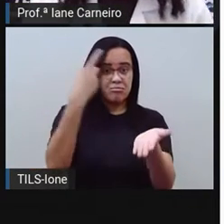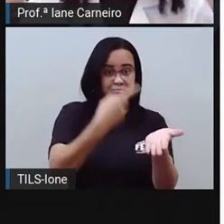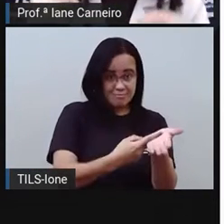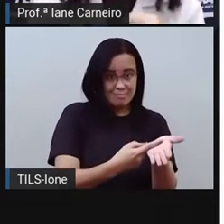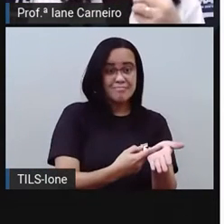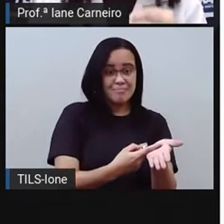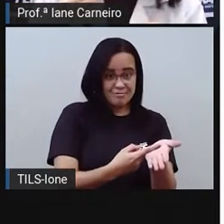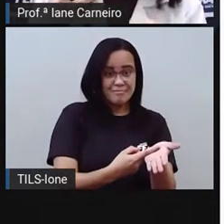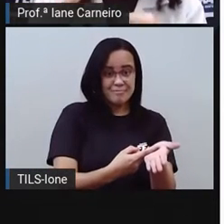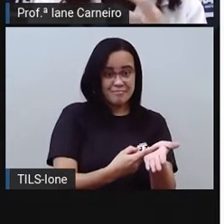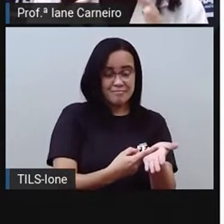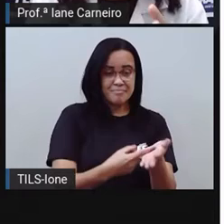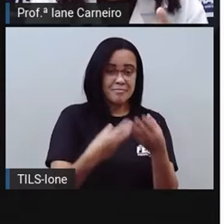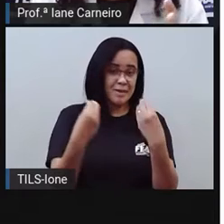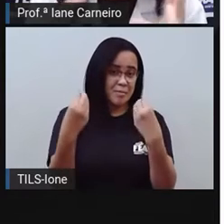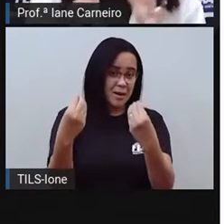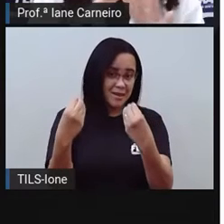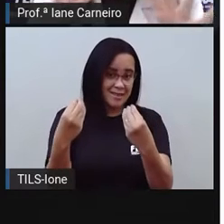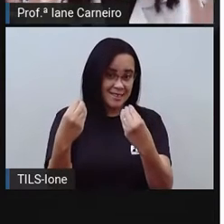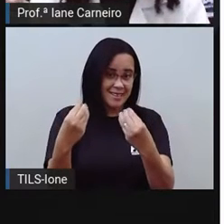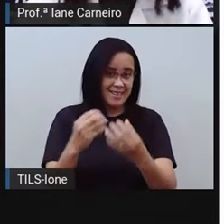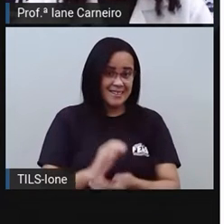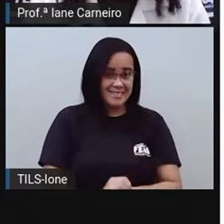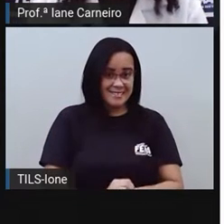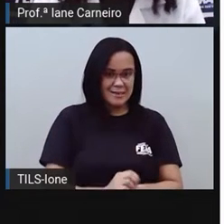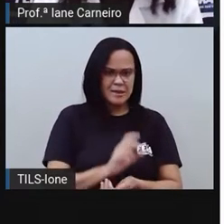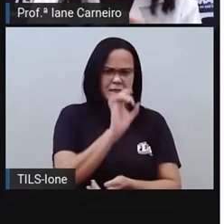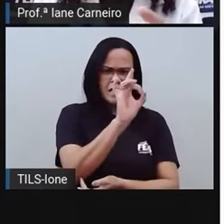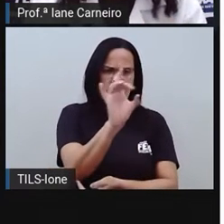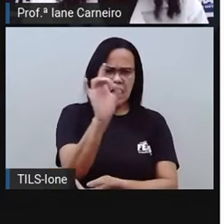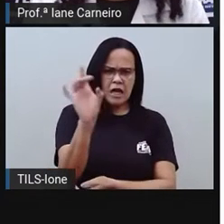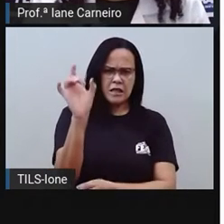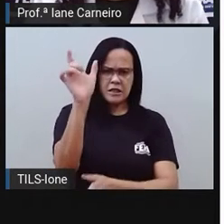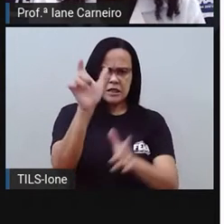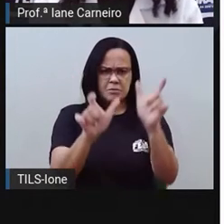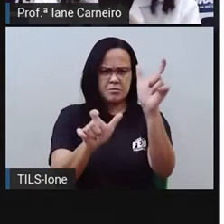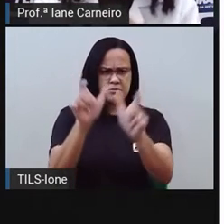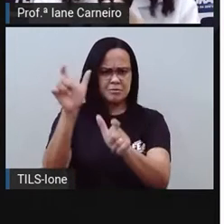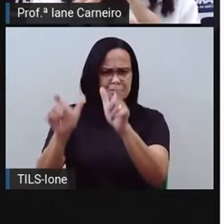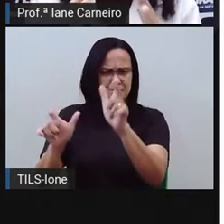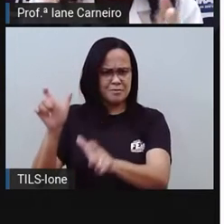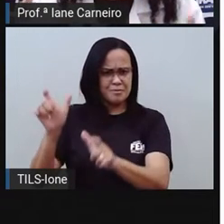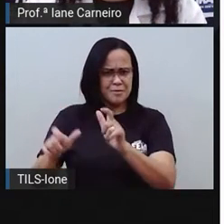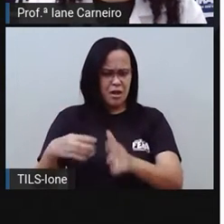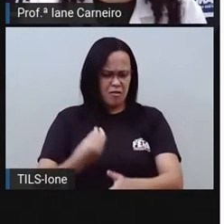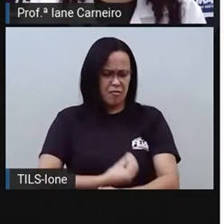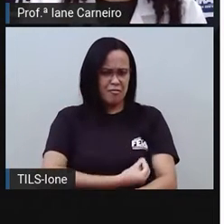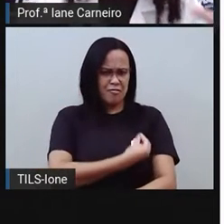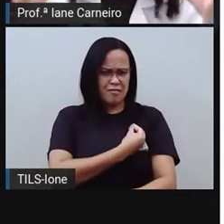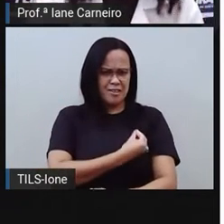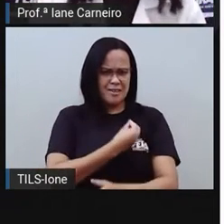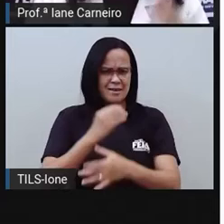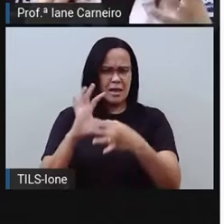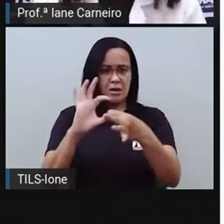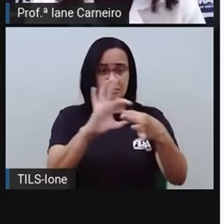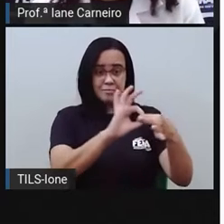fazemos para que a gente consiga, né, cada indivíduo aí consiga viver de forma harmoniosa